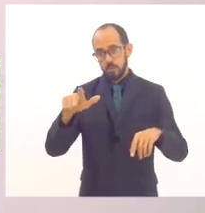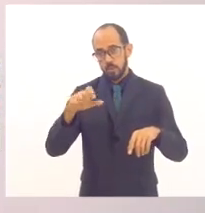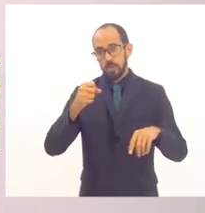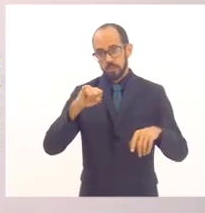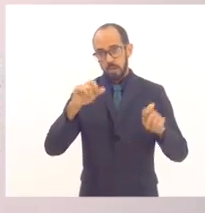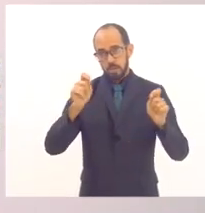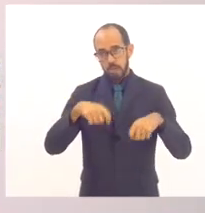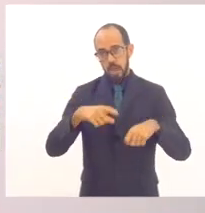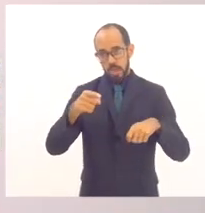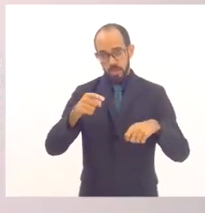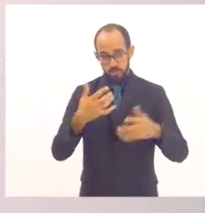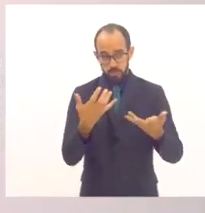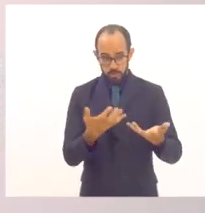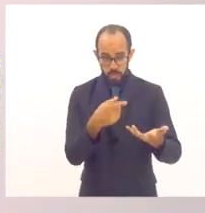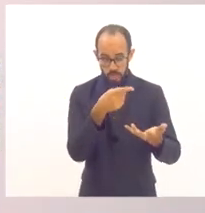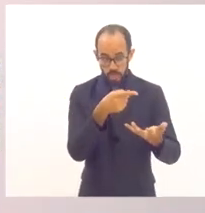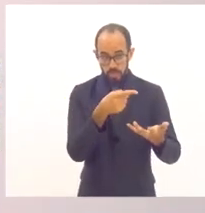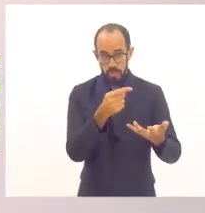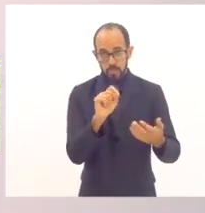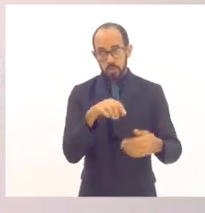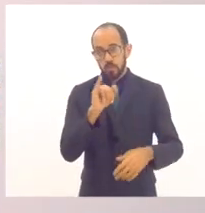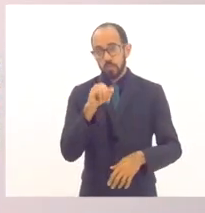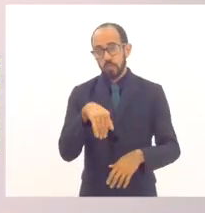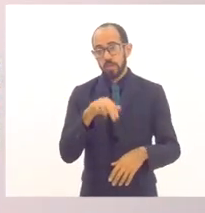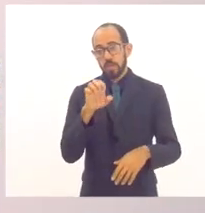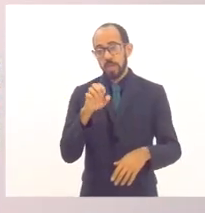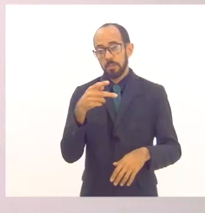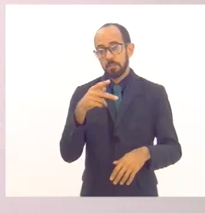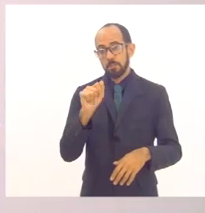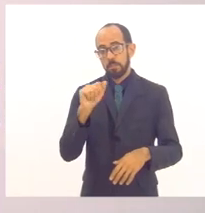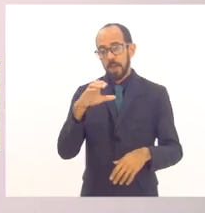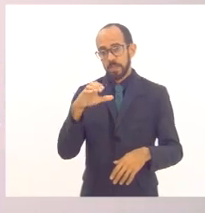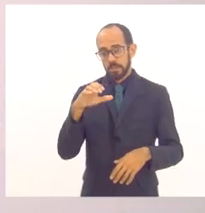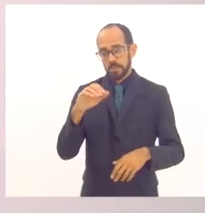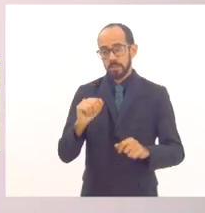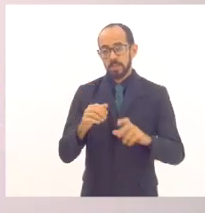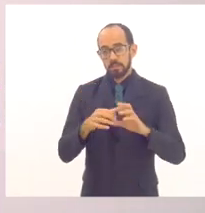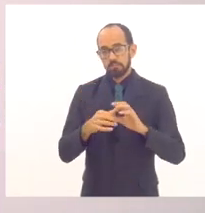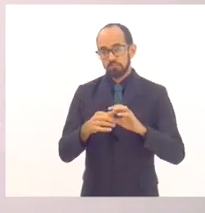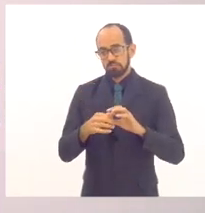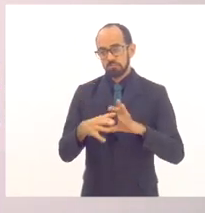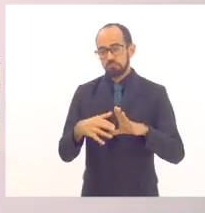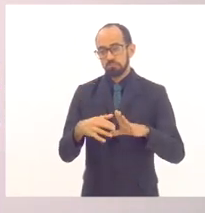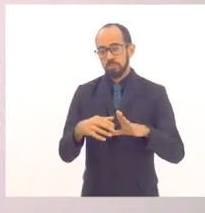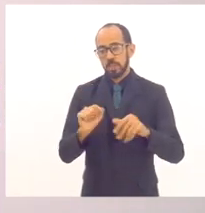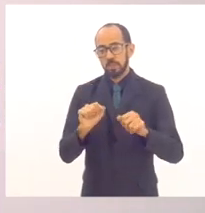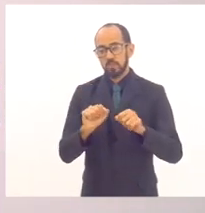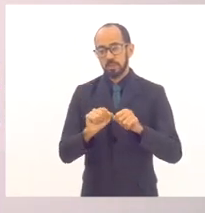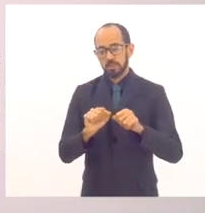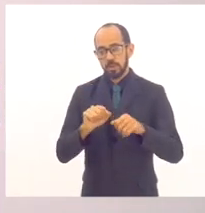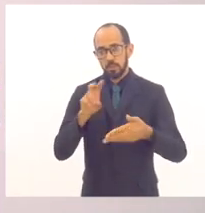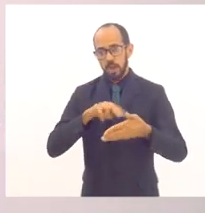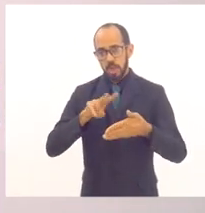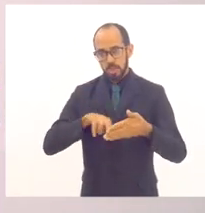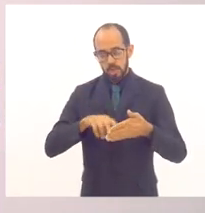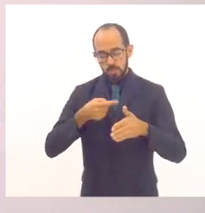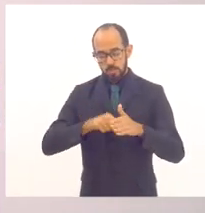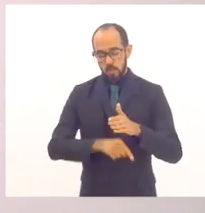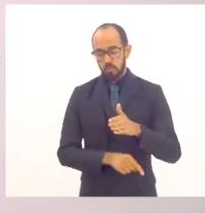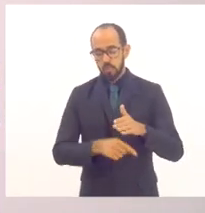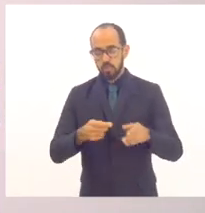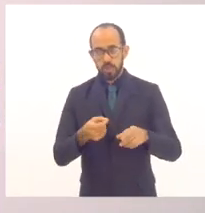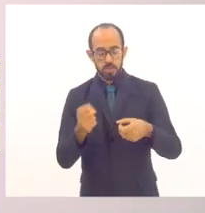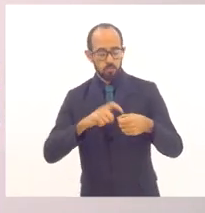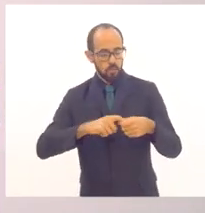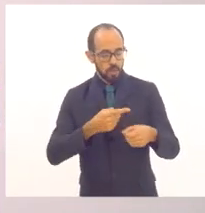Se vocês quiserem, eu não, o INEPAC se dispõe a fazer uma leitura aprofundada e devolver a